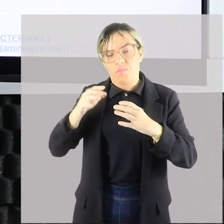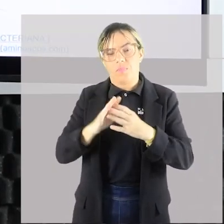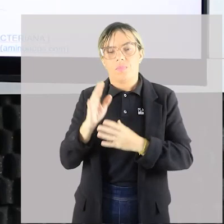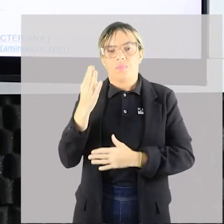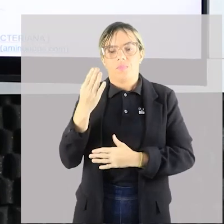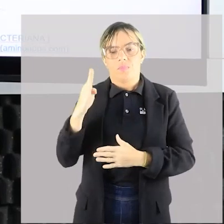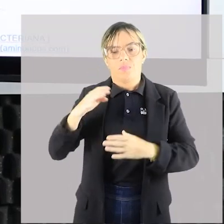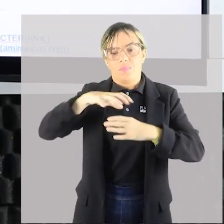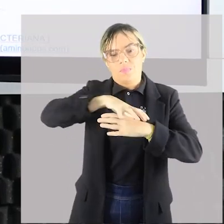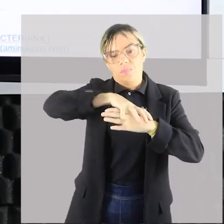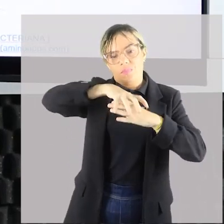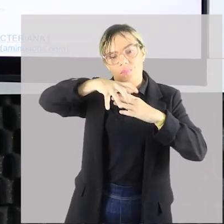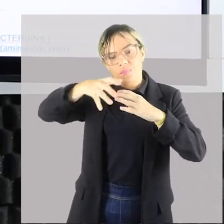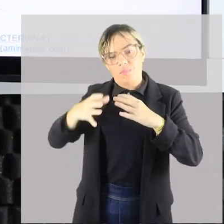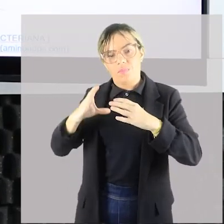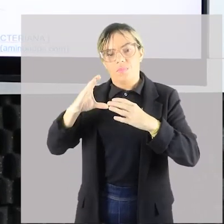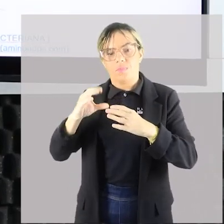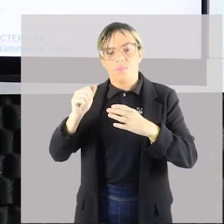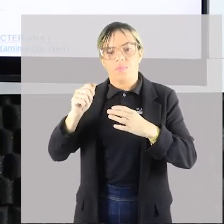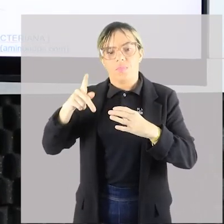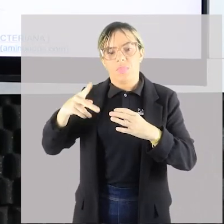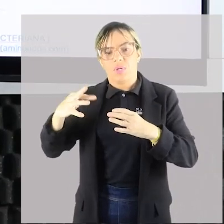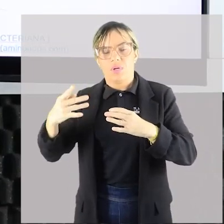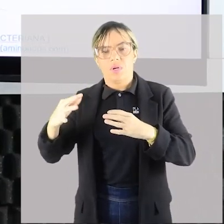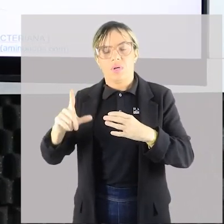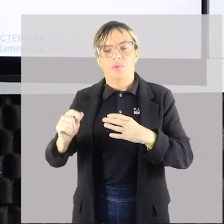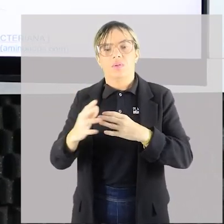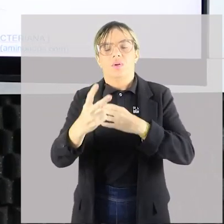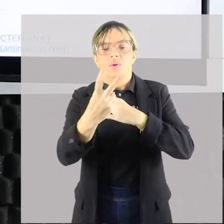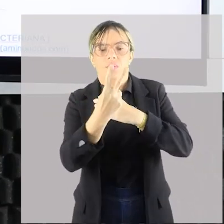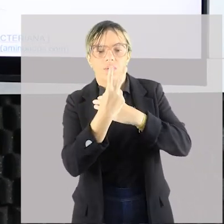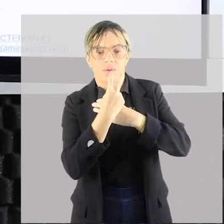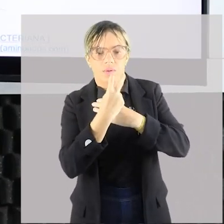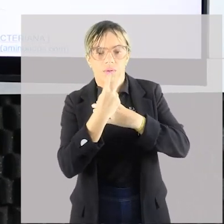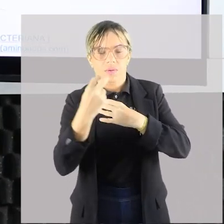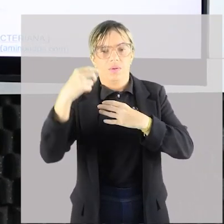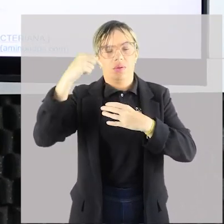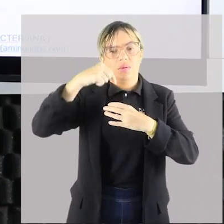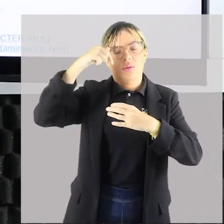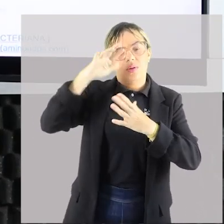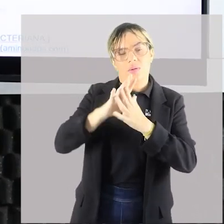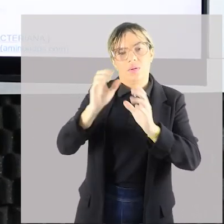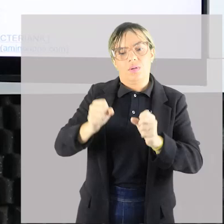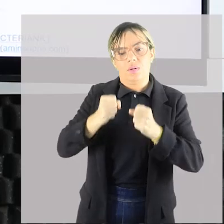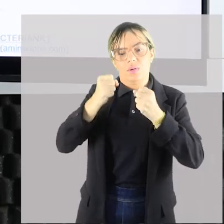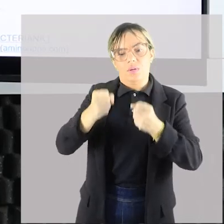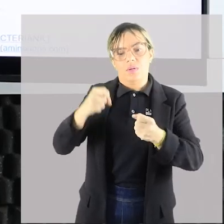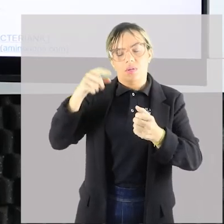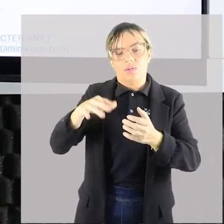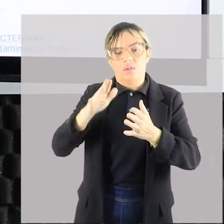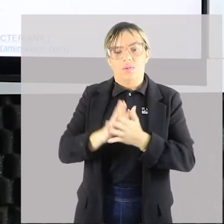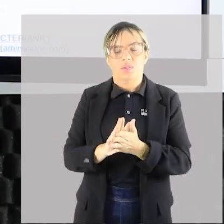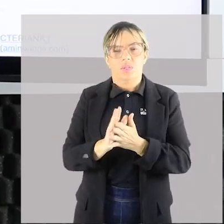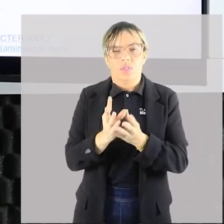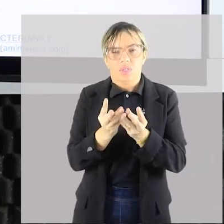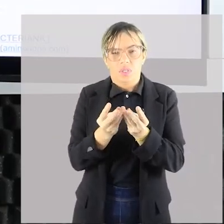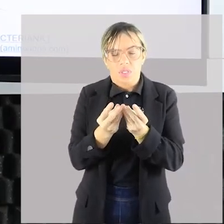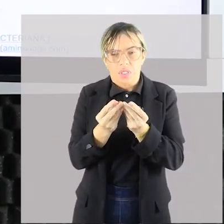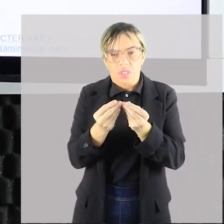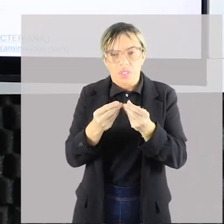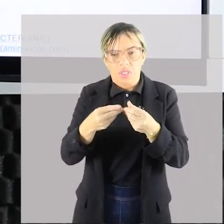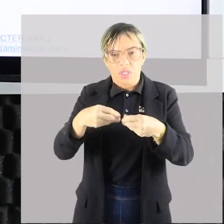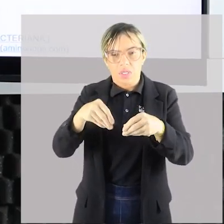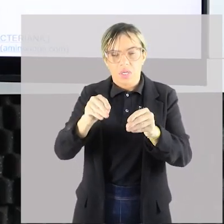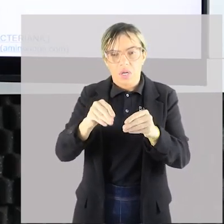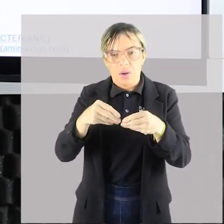ter uma cápsula, que também é uma estrutura de proteção. Essa cápsula, muitas das vezes ela pode ser uma cápsula mais gelatinosa,